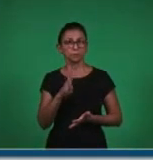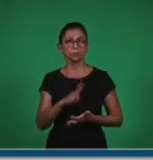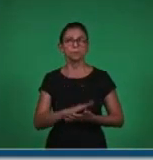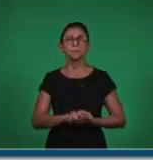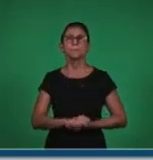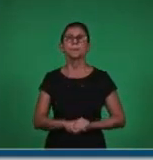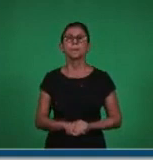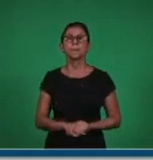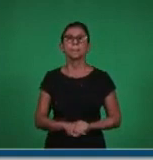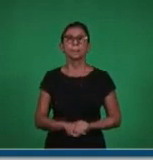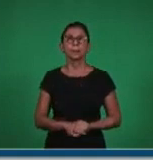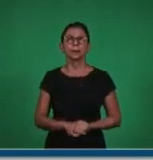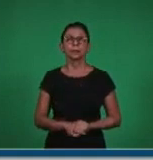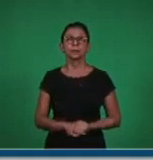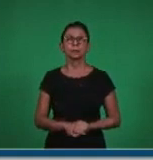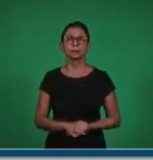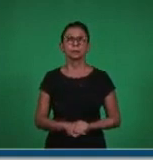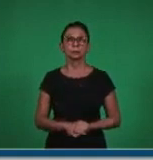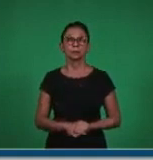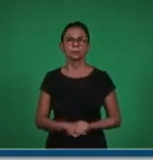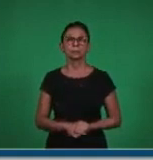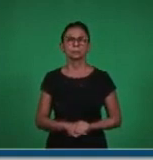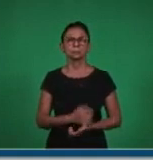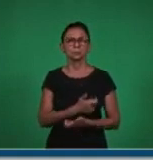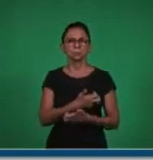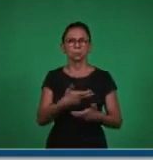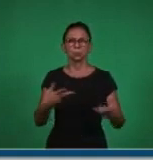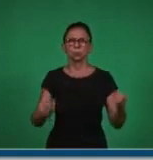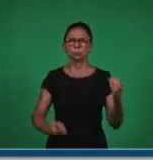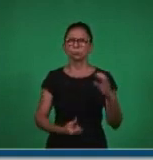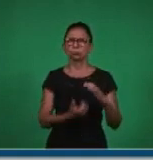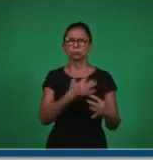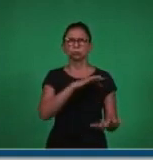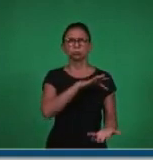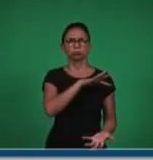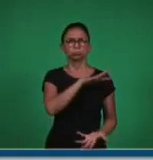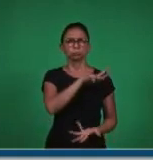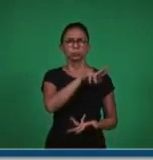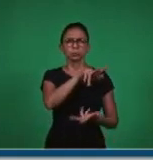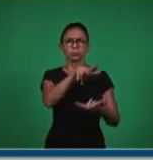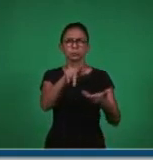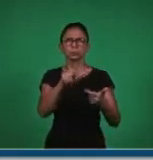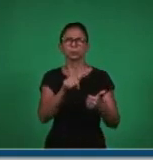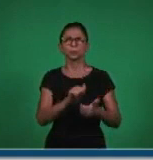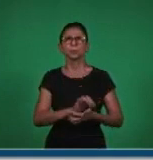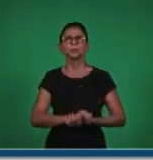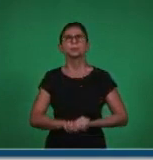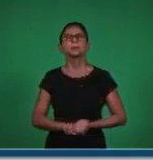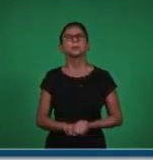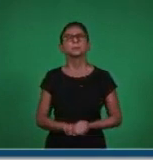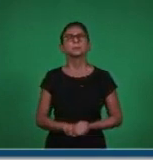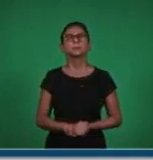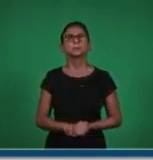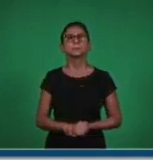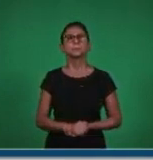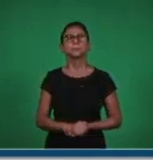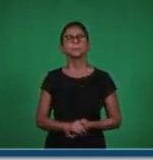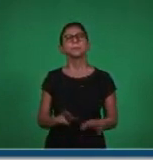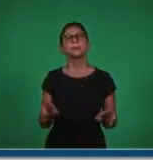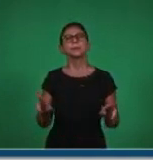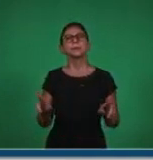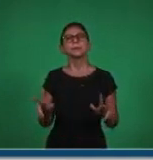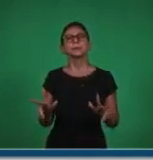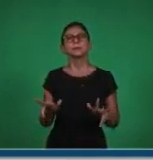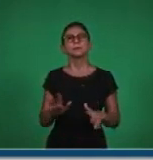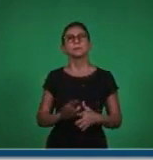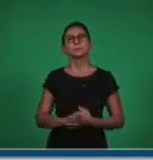viram muita coisa sobre a criação, sobre o criacionismo, sobre o evolucionismo, não é? A diferença que existe.